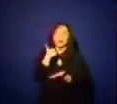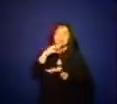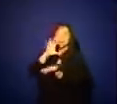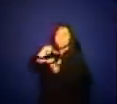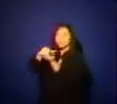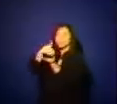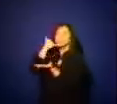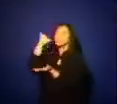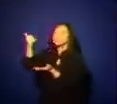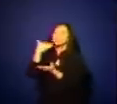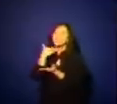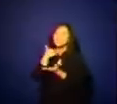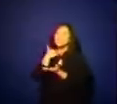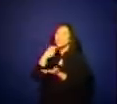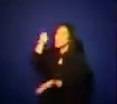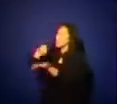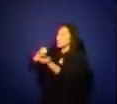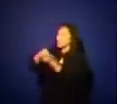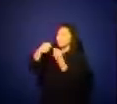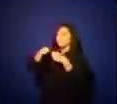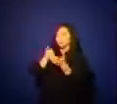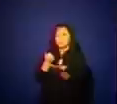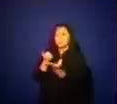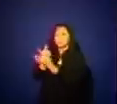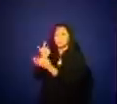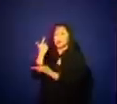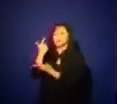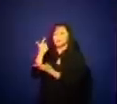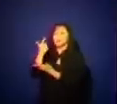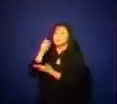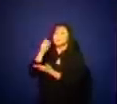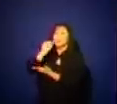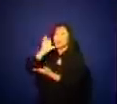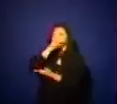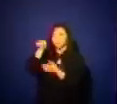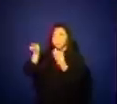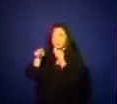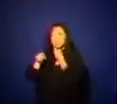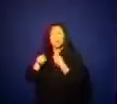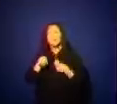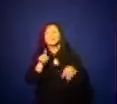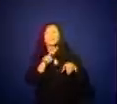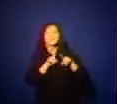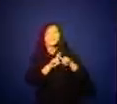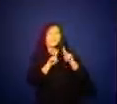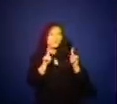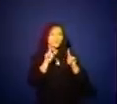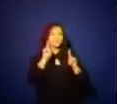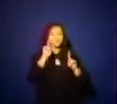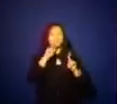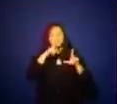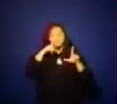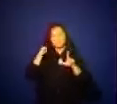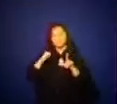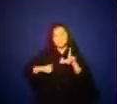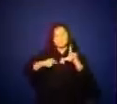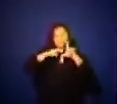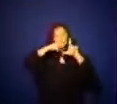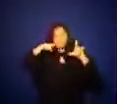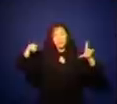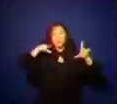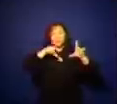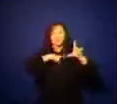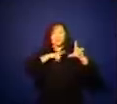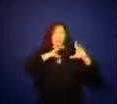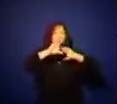o papel e tal isso tem uma vida muito limitada porque no final das contas o mercado ele tem vasos comunicantes então se eu tiro a capacidade da